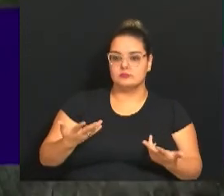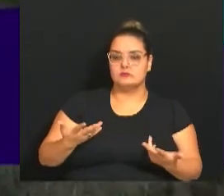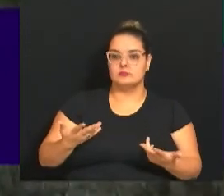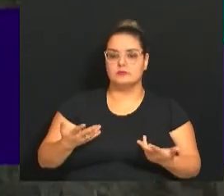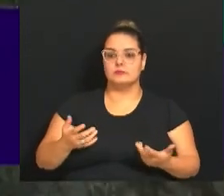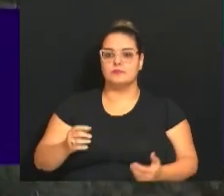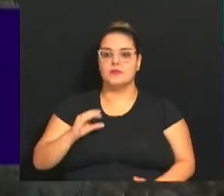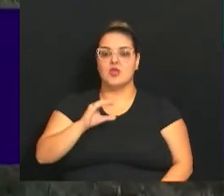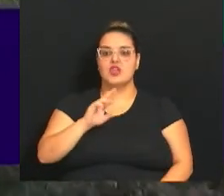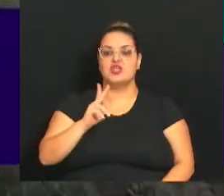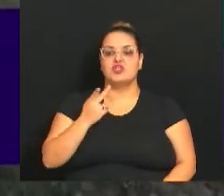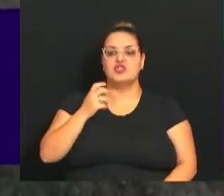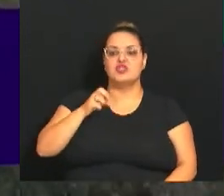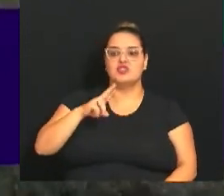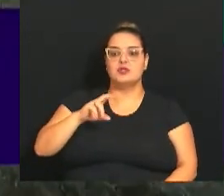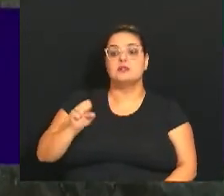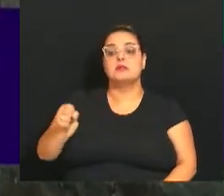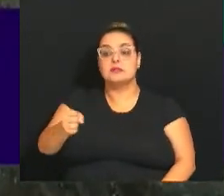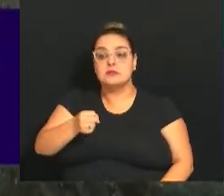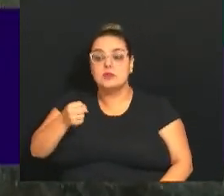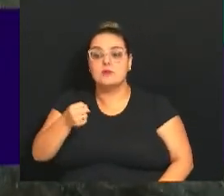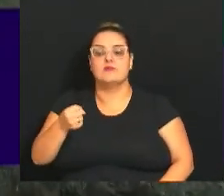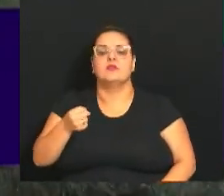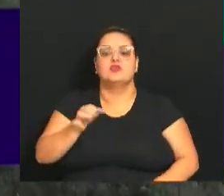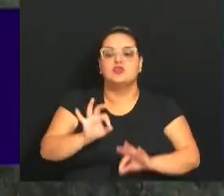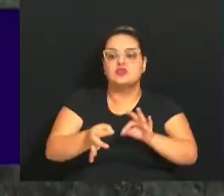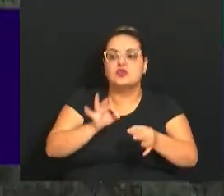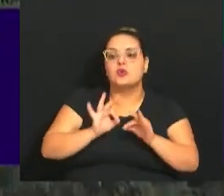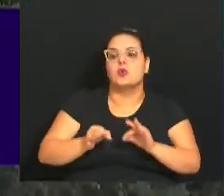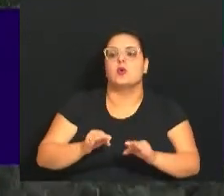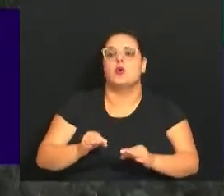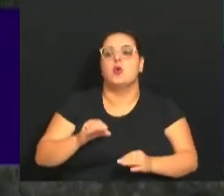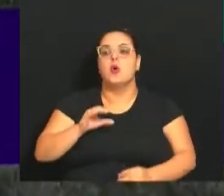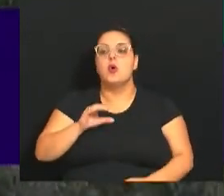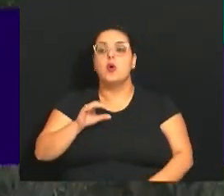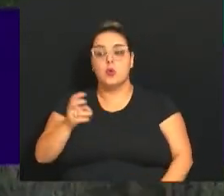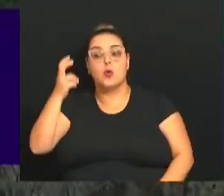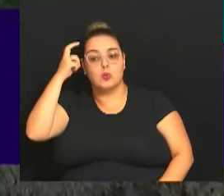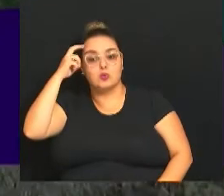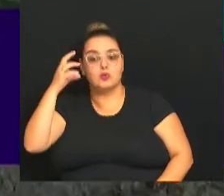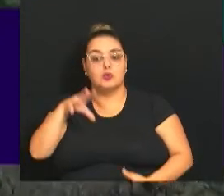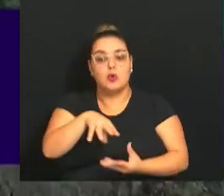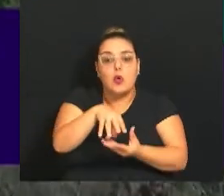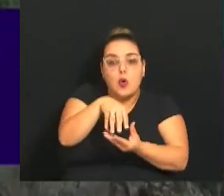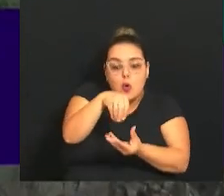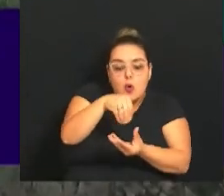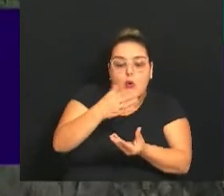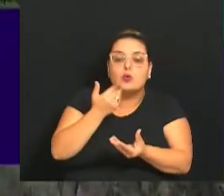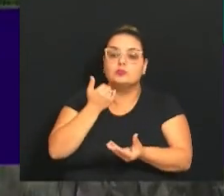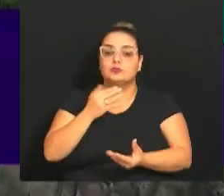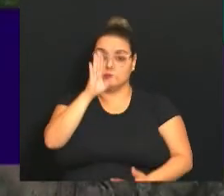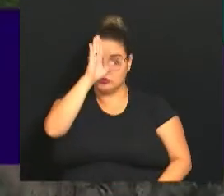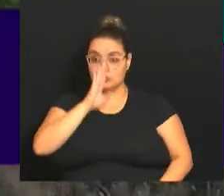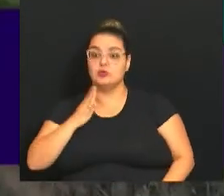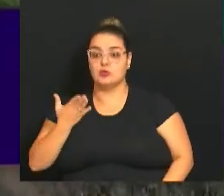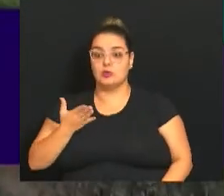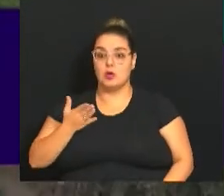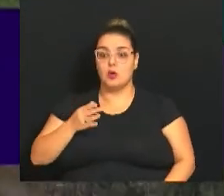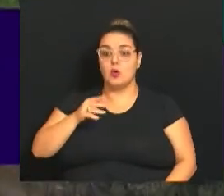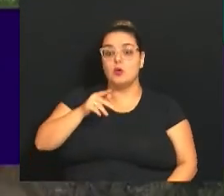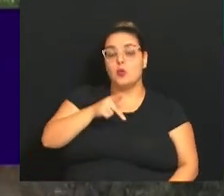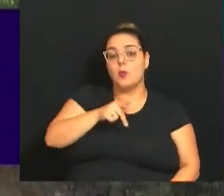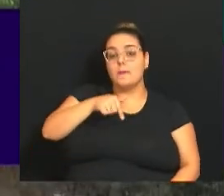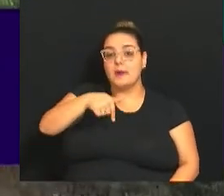de Cervejas Artesanais, Cultura e Foods e Festival da Coxinha. É de graça e vai ser no Parque Taquaral e